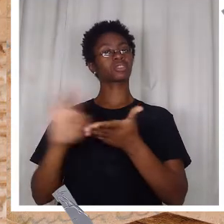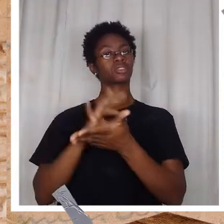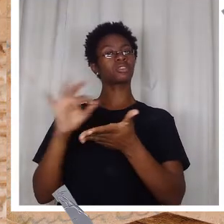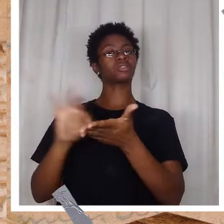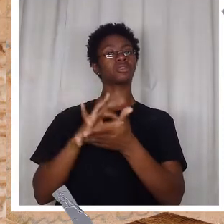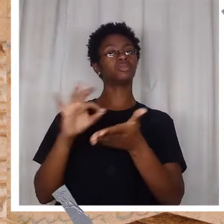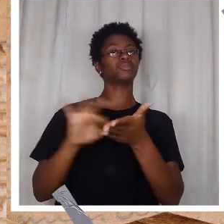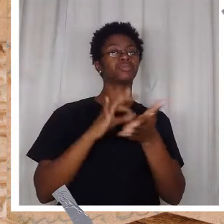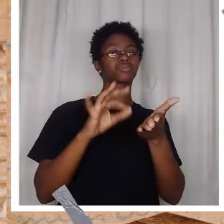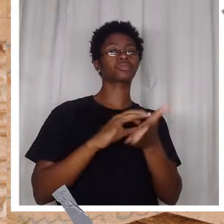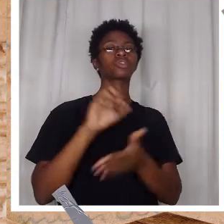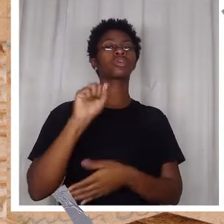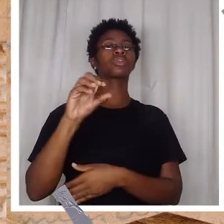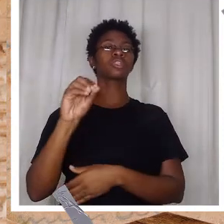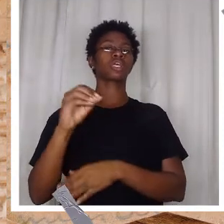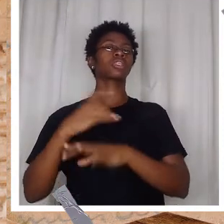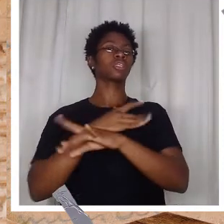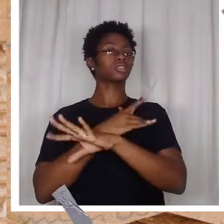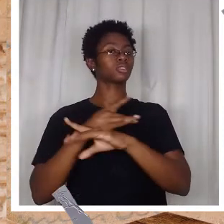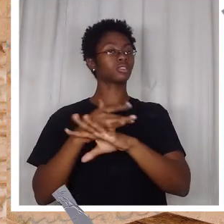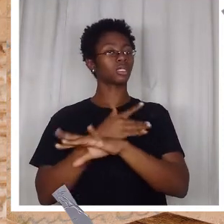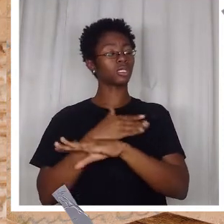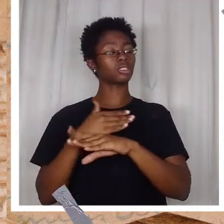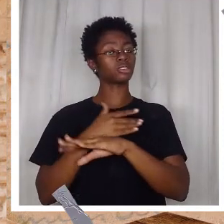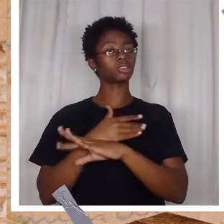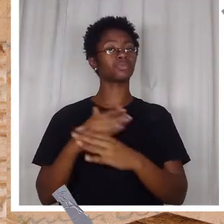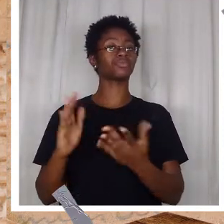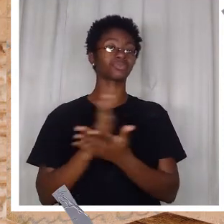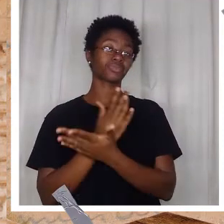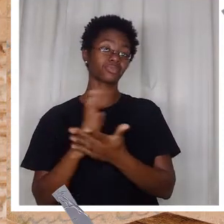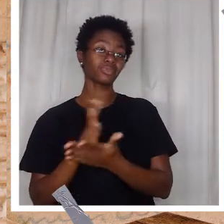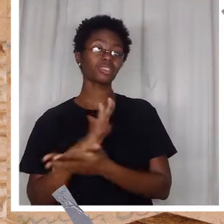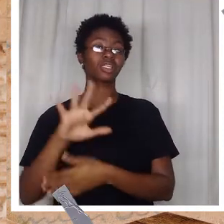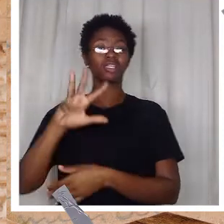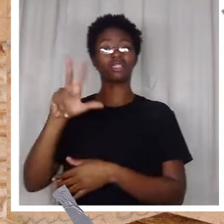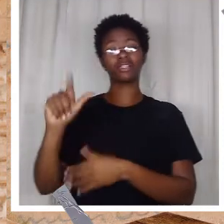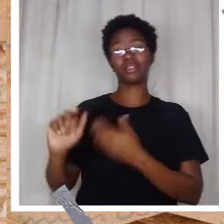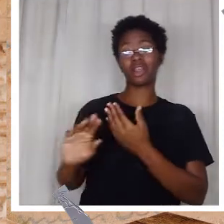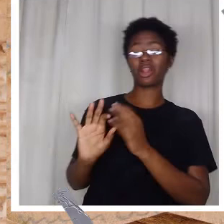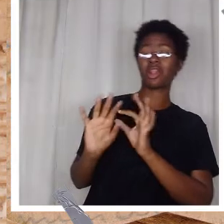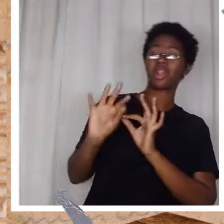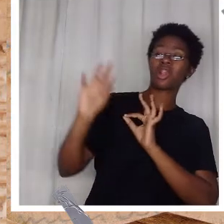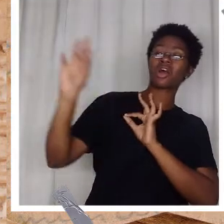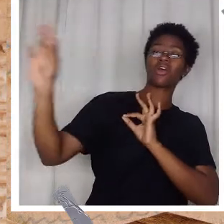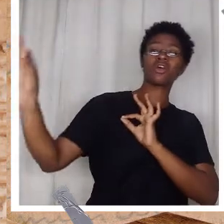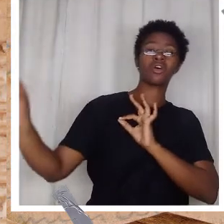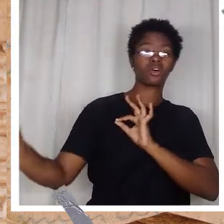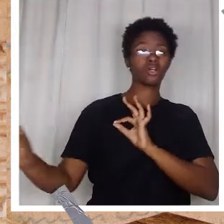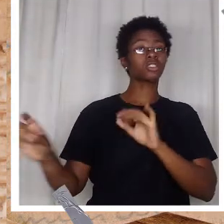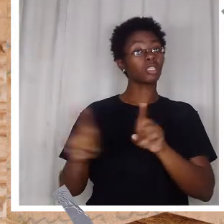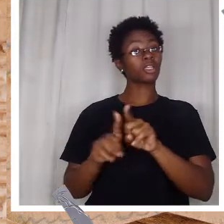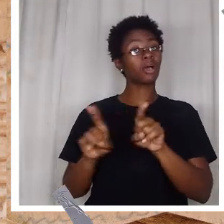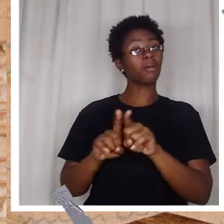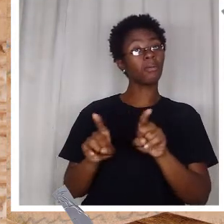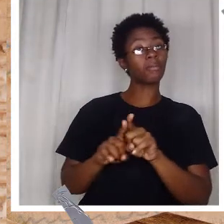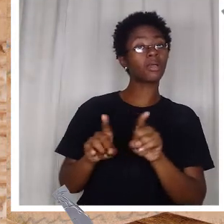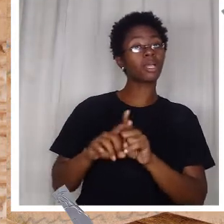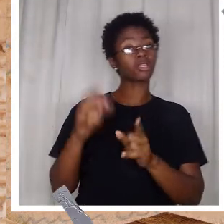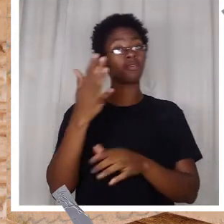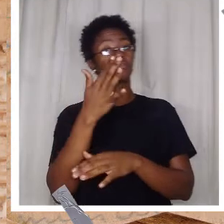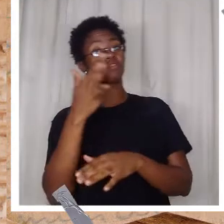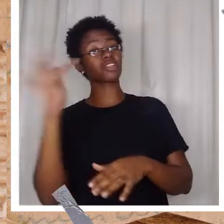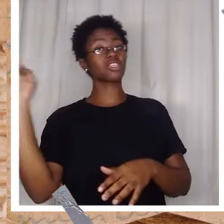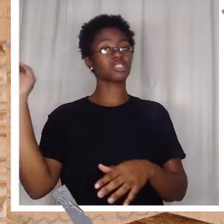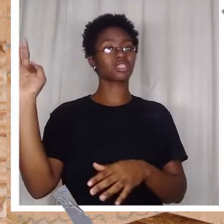mais de 80 cidades, algumas de uma África lusófona e até mesmo uma francesa. Isso sem falar